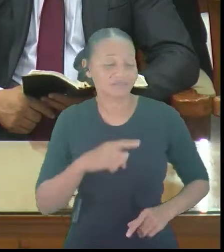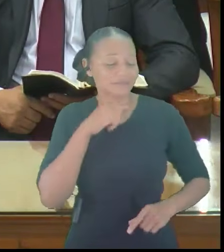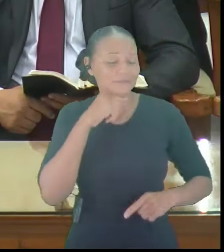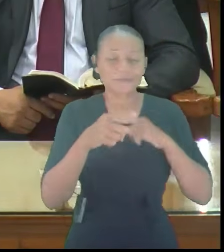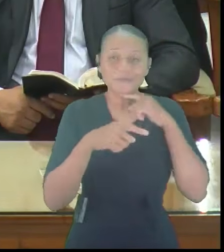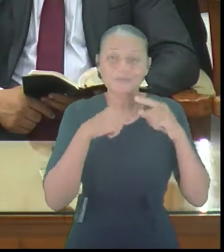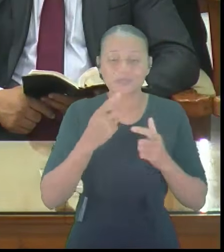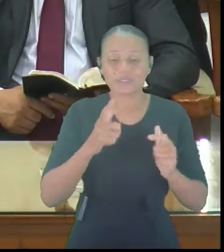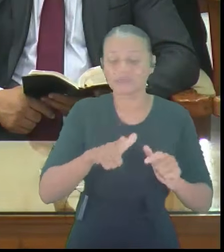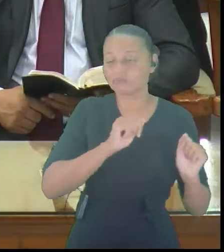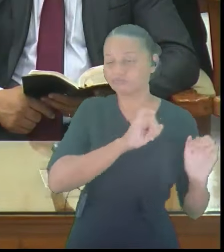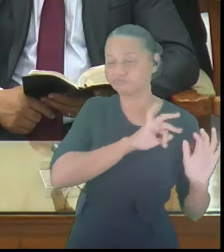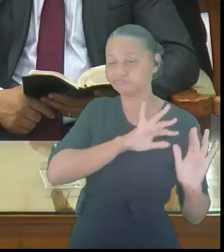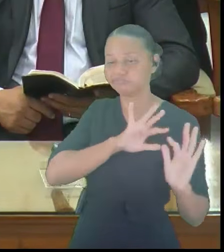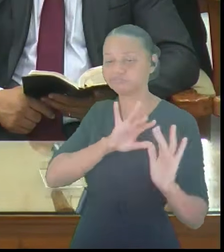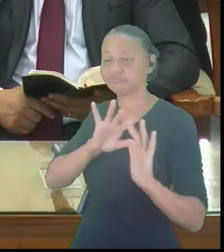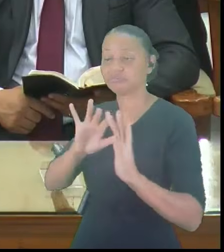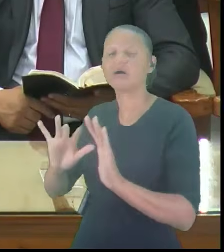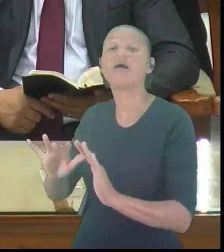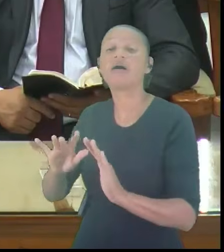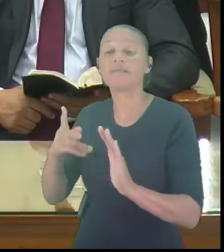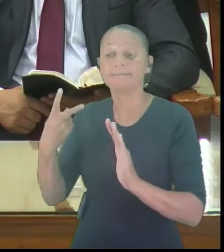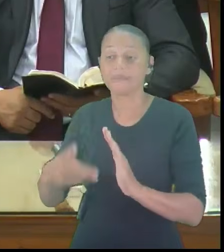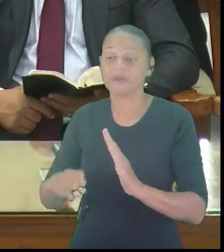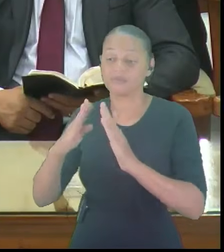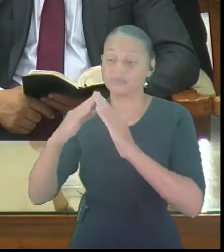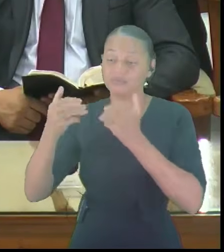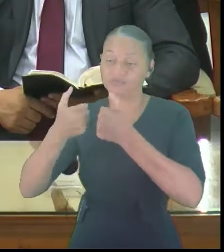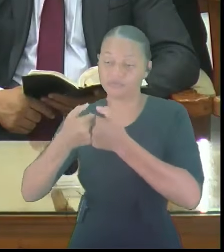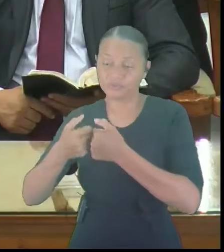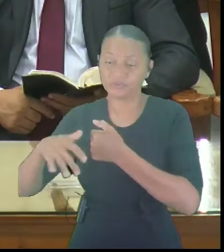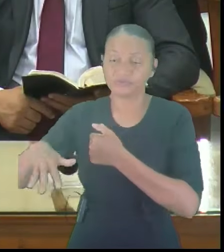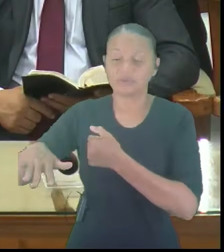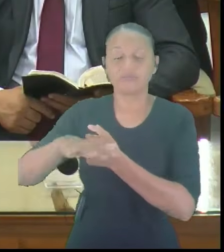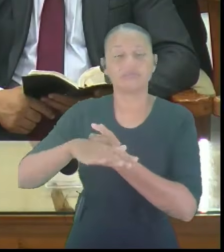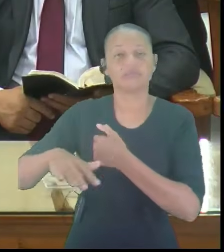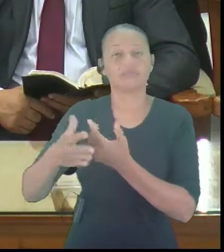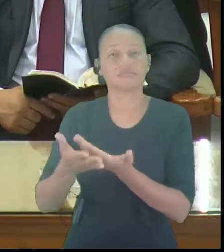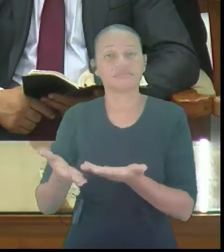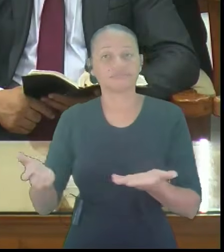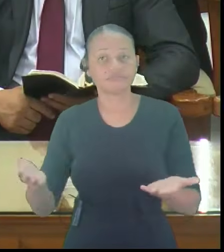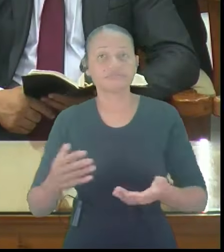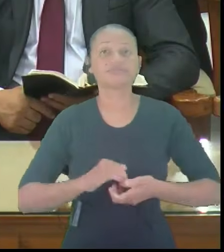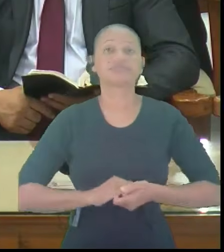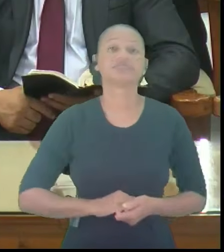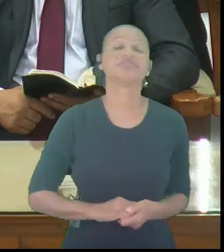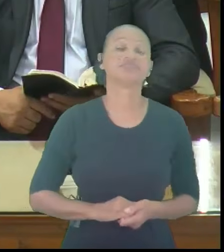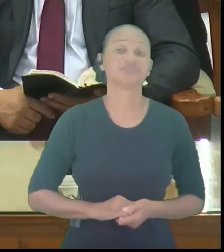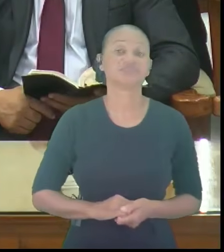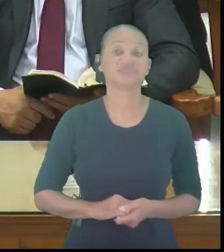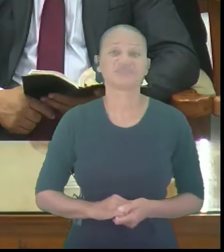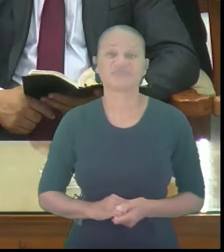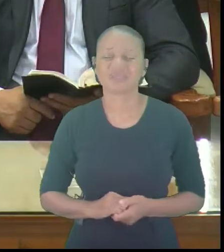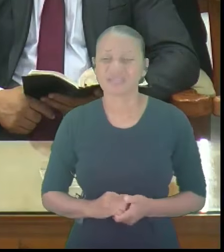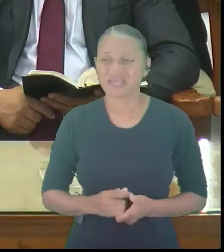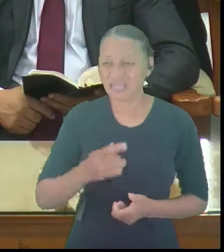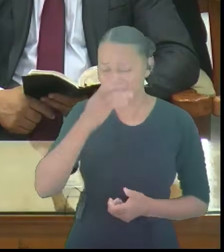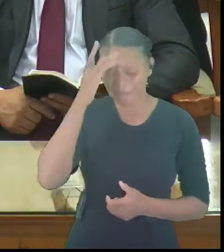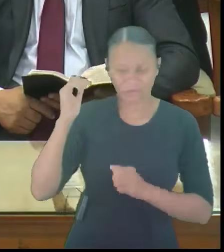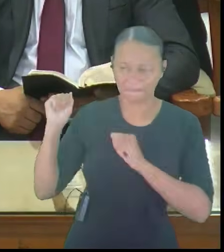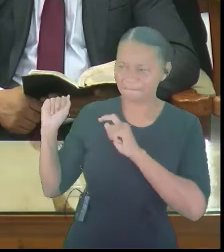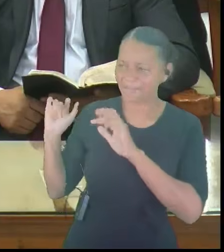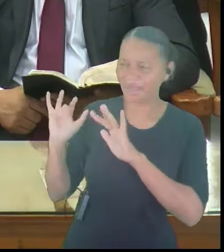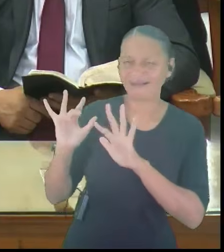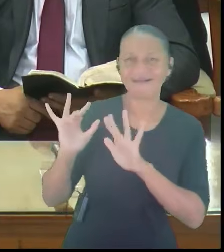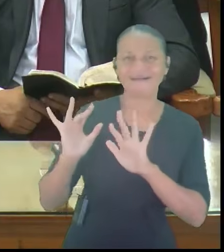onde, irmãos? No alpendre de Salomão. A multidão correu.